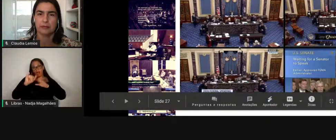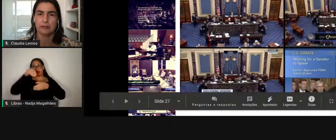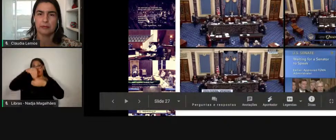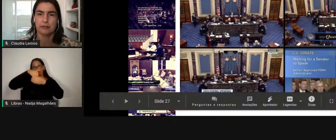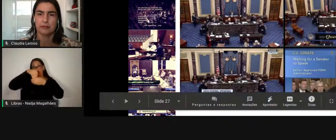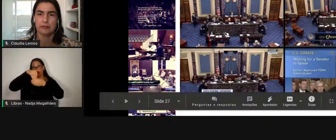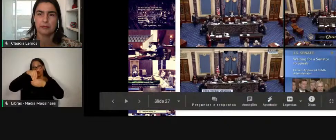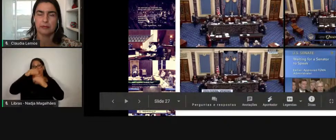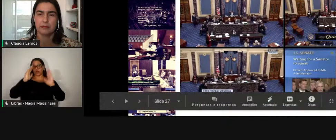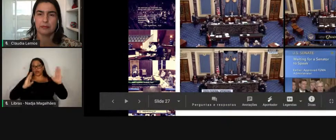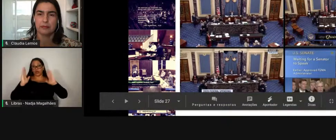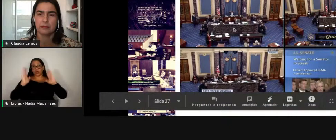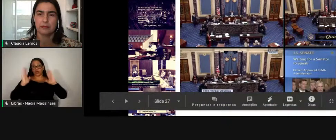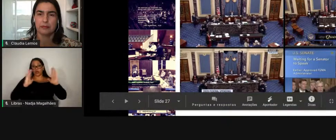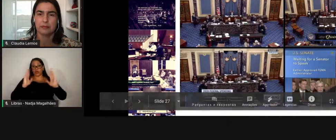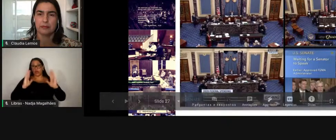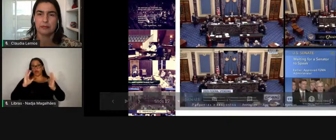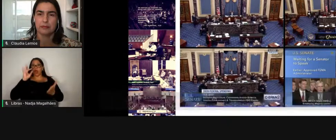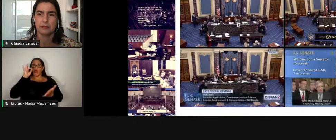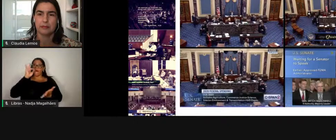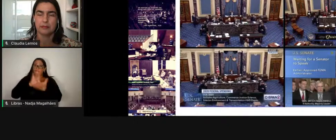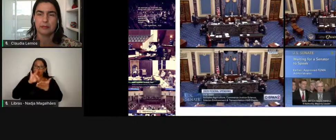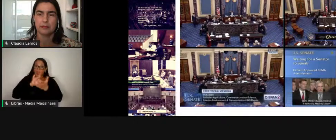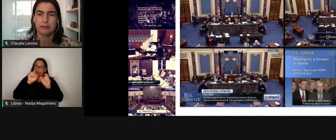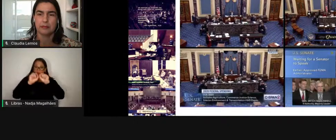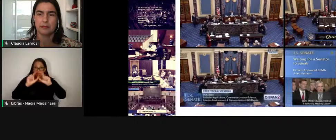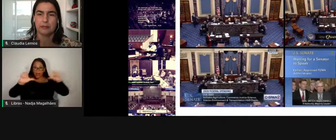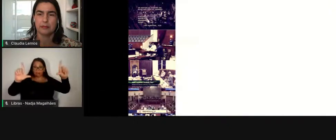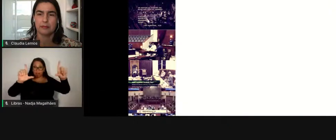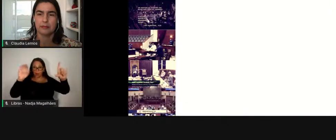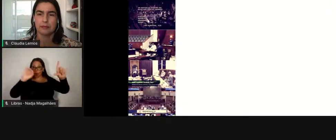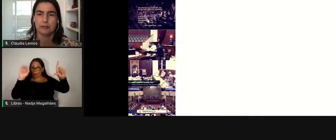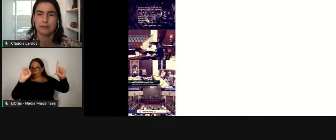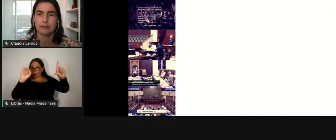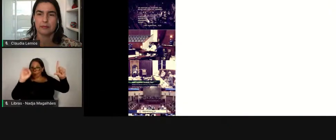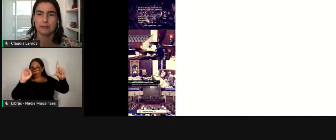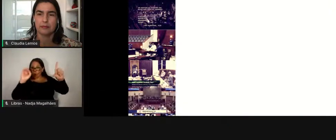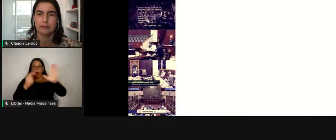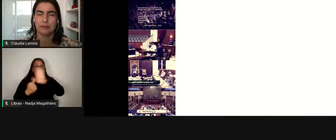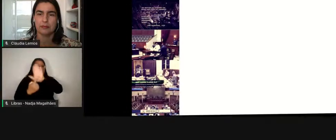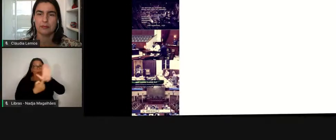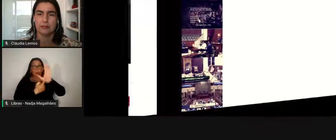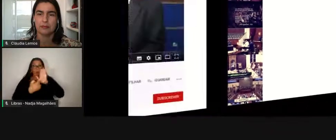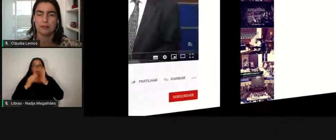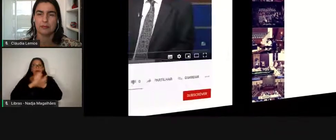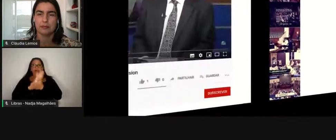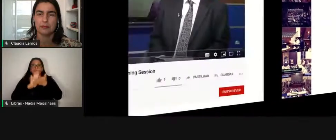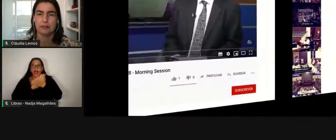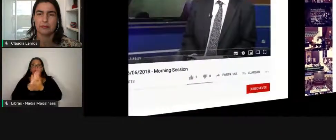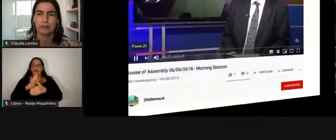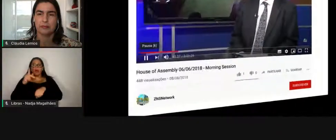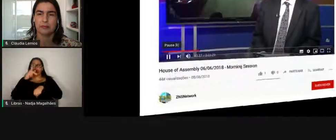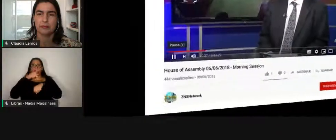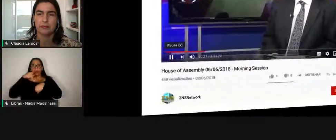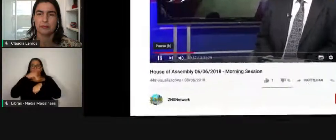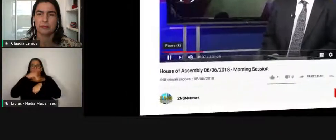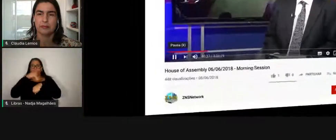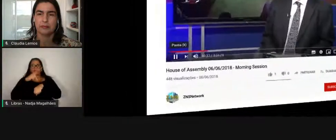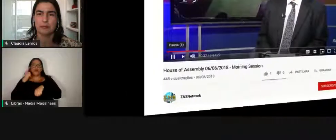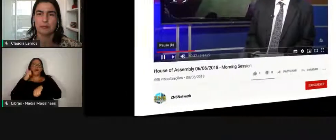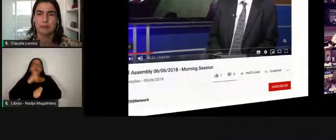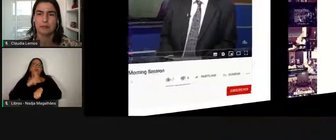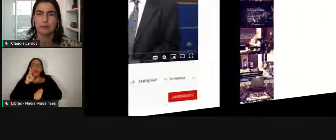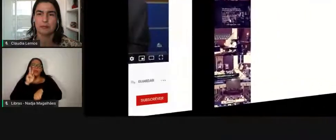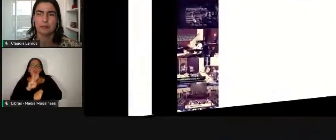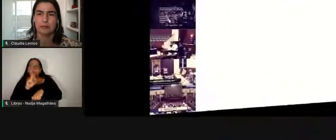no momento, enquanto a tela oficial não dá nada. Do México, deixa eu ver se eu consigo mostrar para vocês